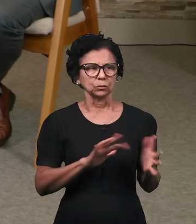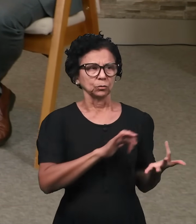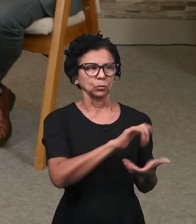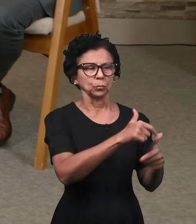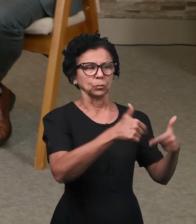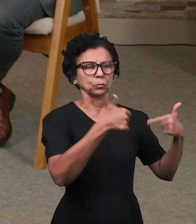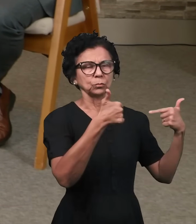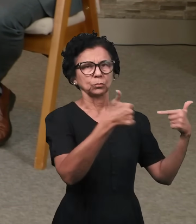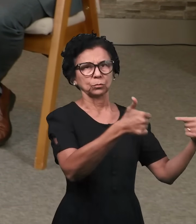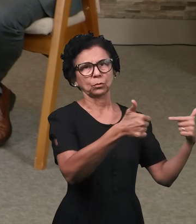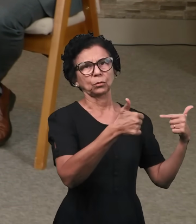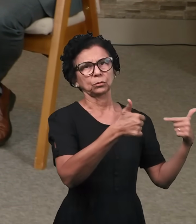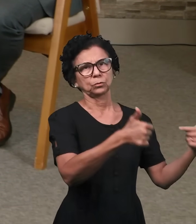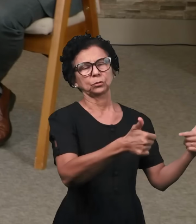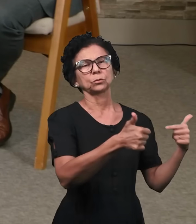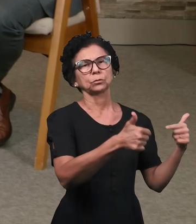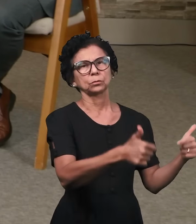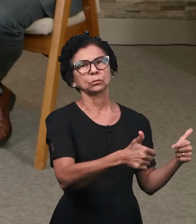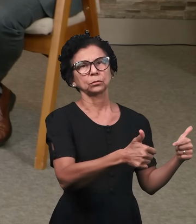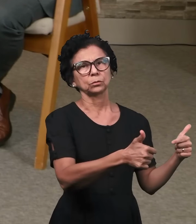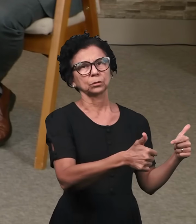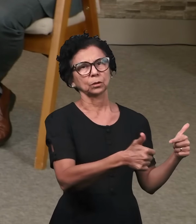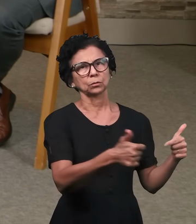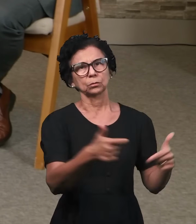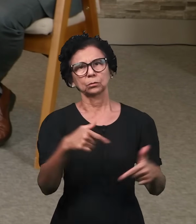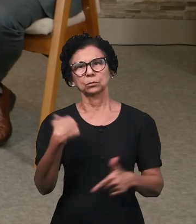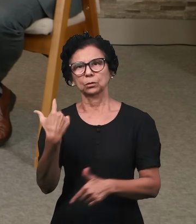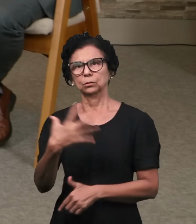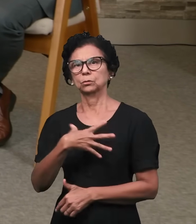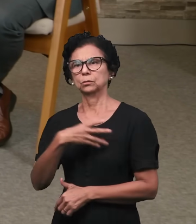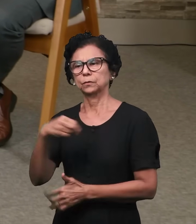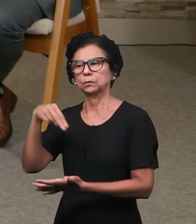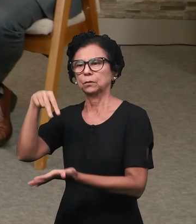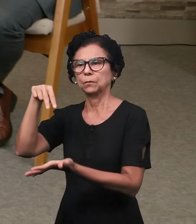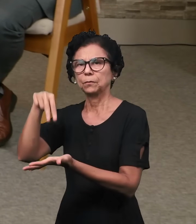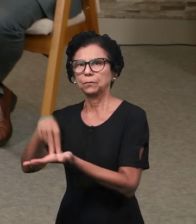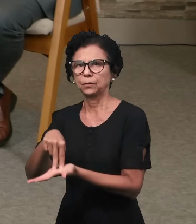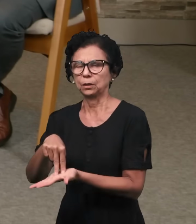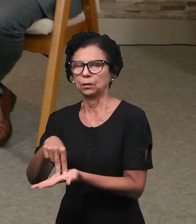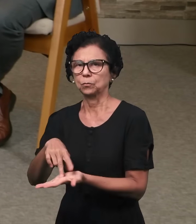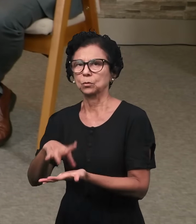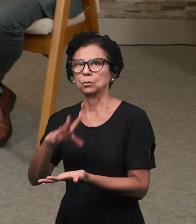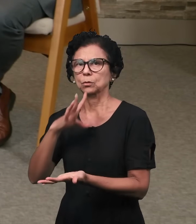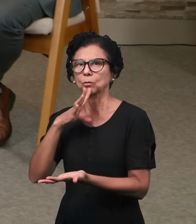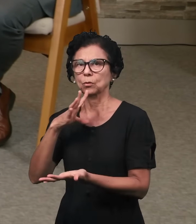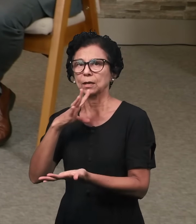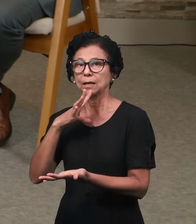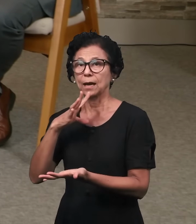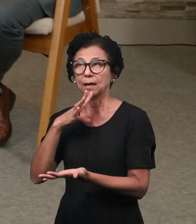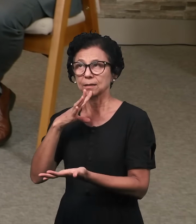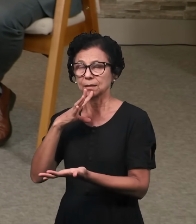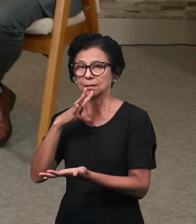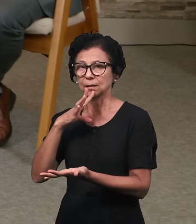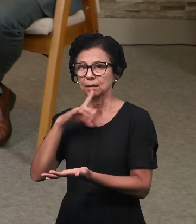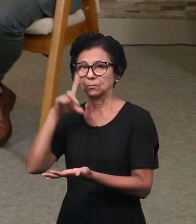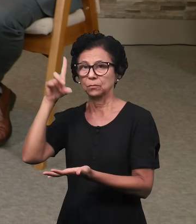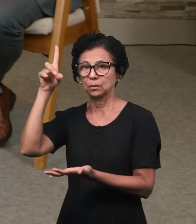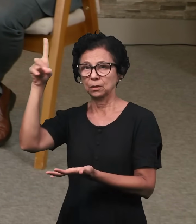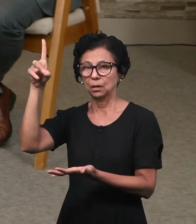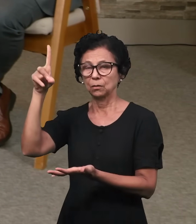plantados. Suas raízes estão à procura das fontes das águas vivas. E